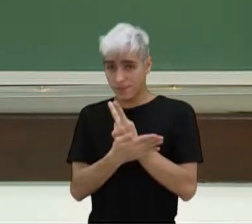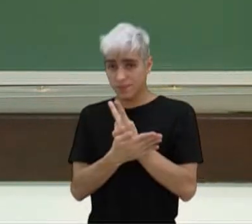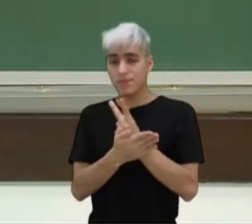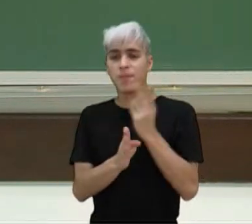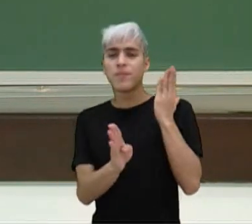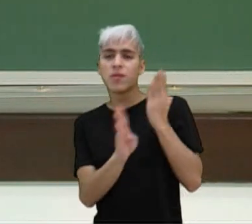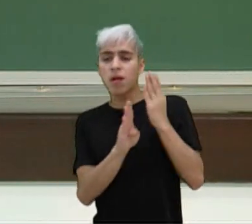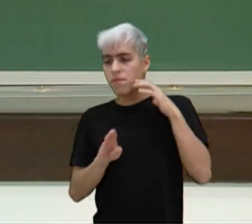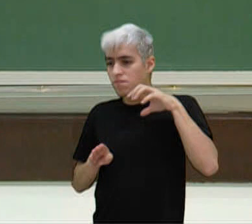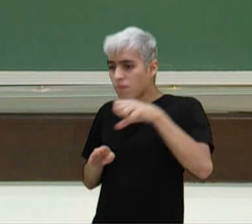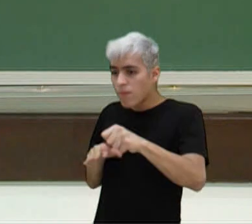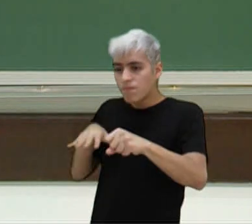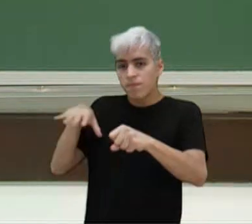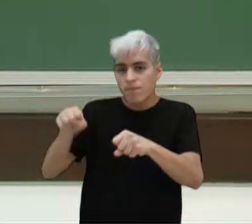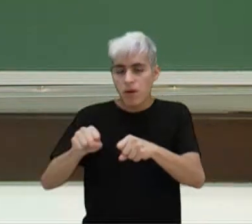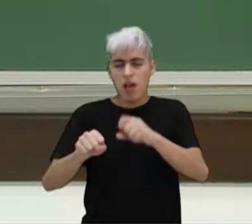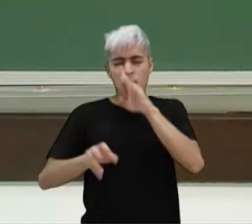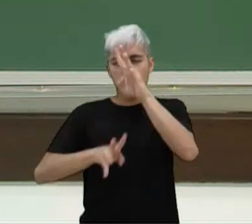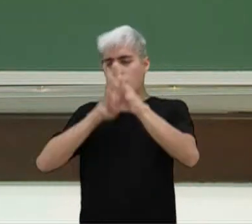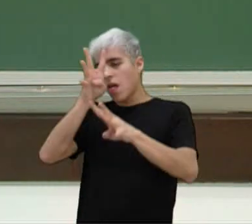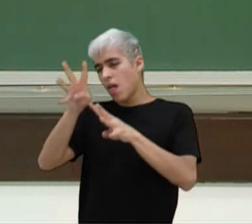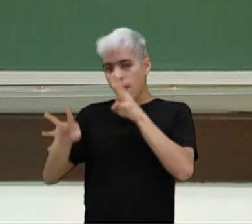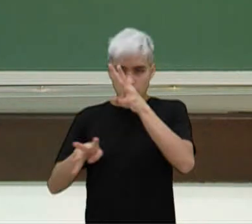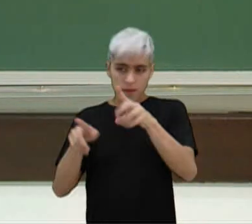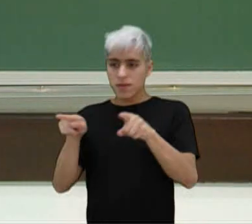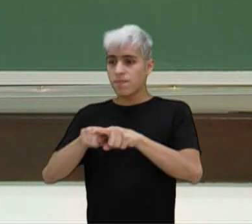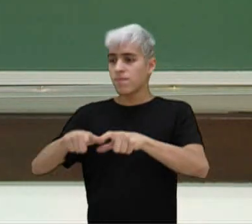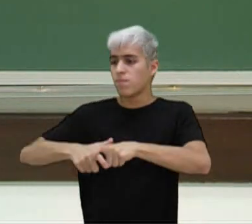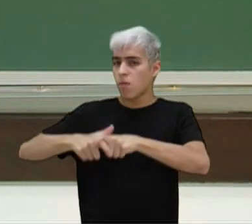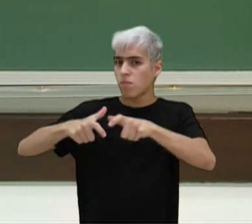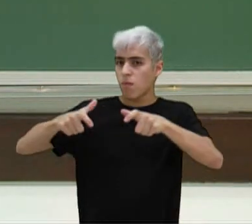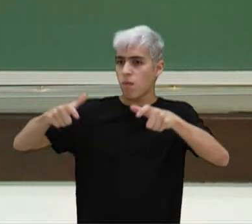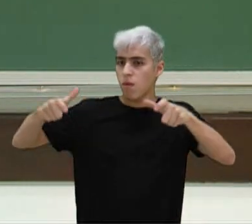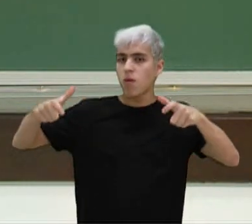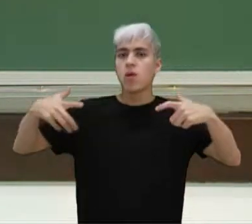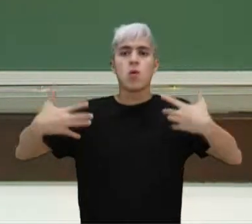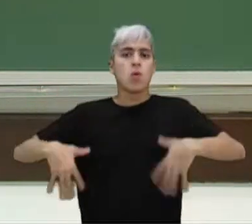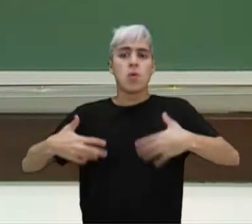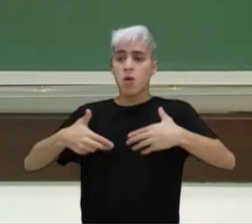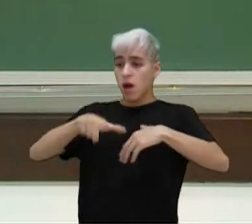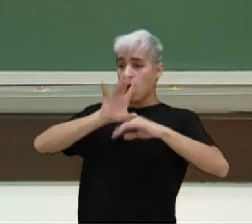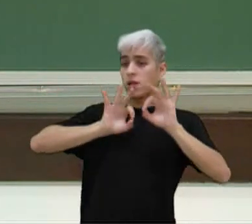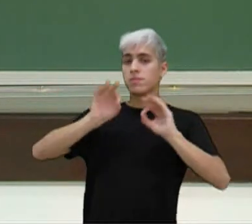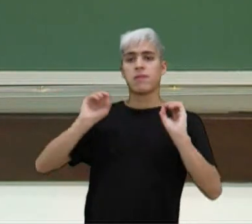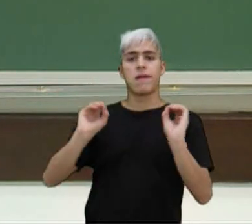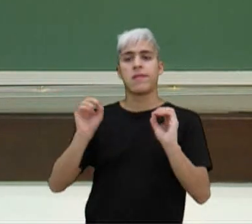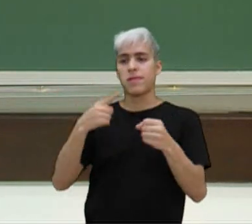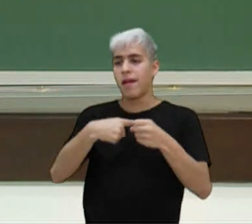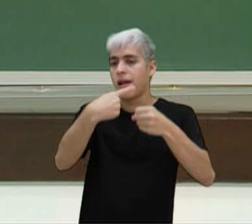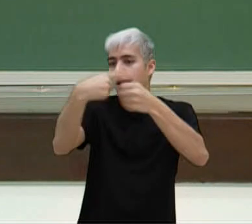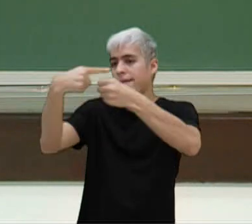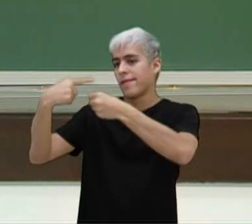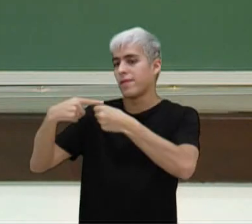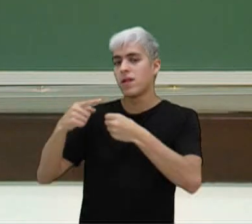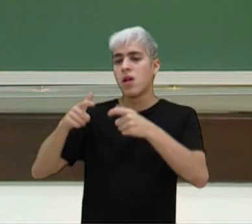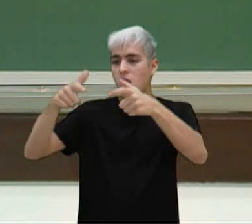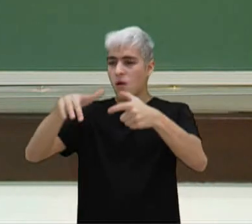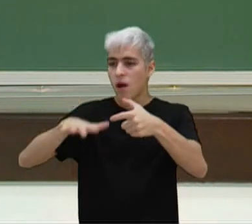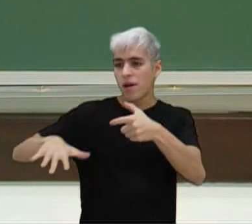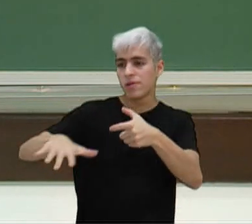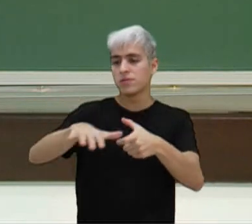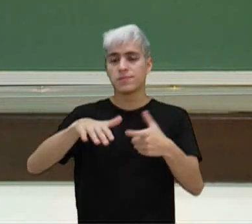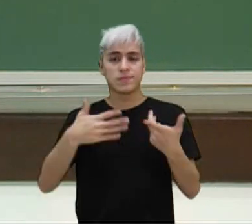essa ocupação desordenada, com essa expansão desordenada das cidades, né, das redes urbanas